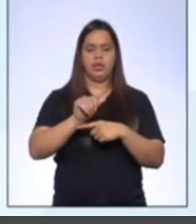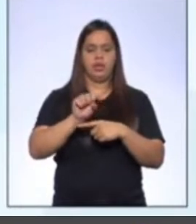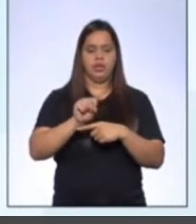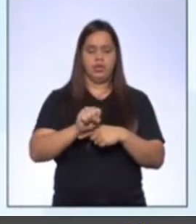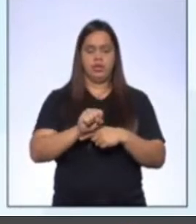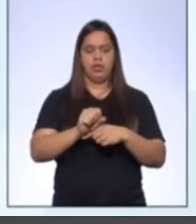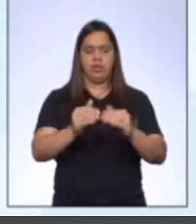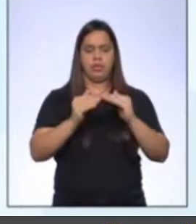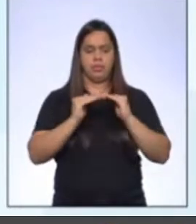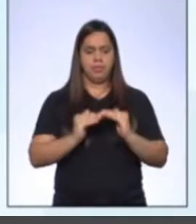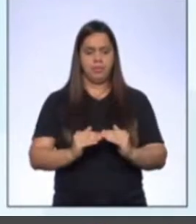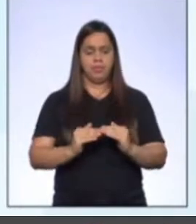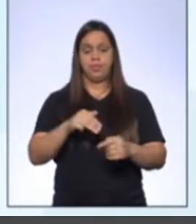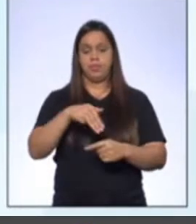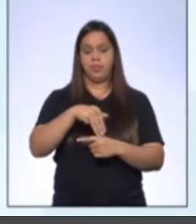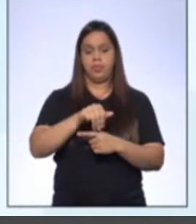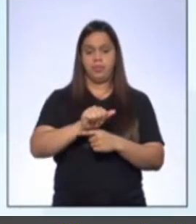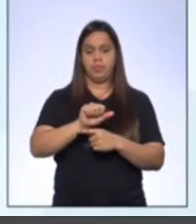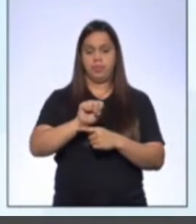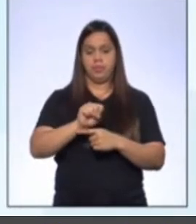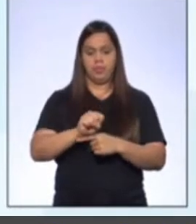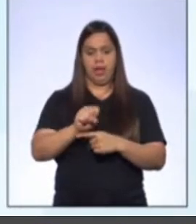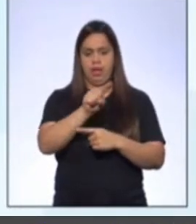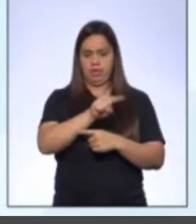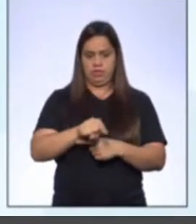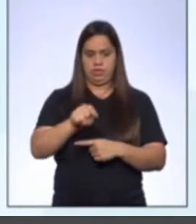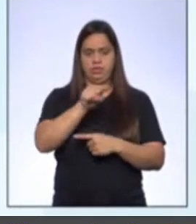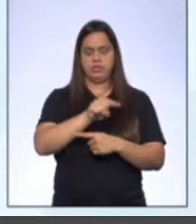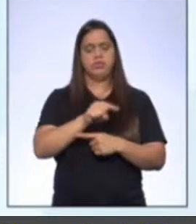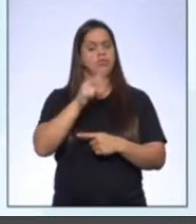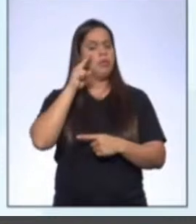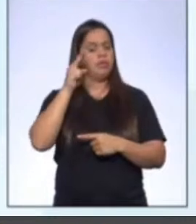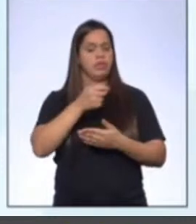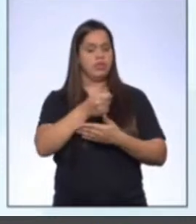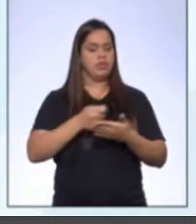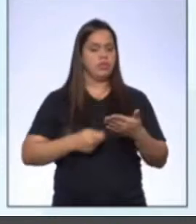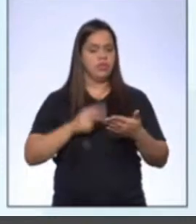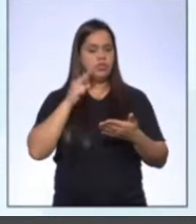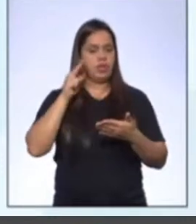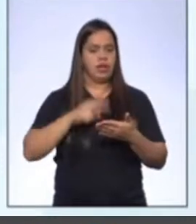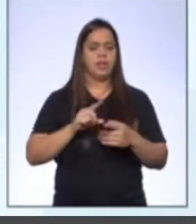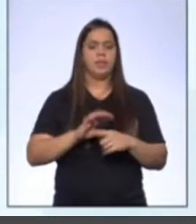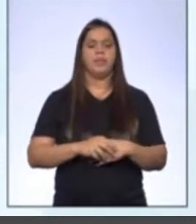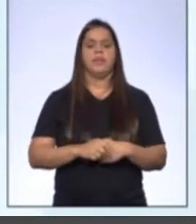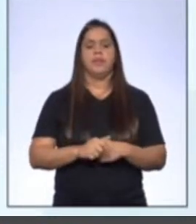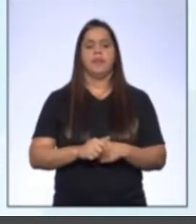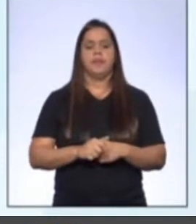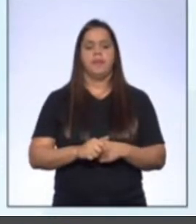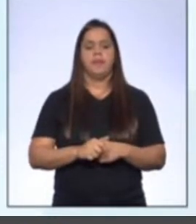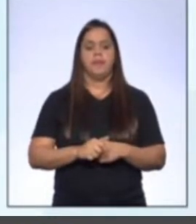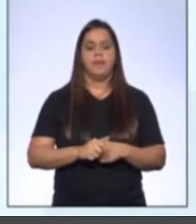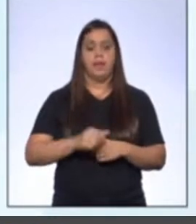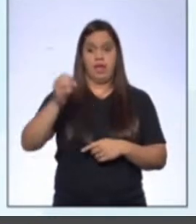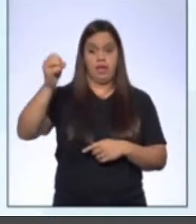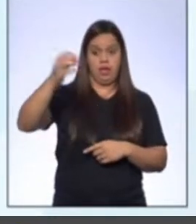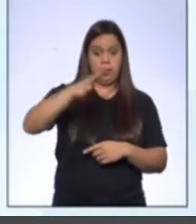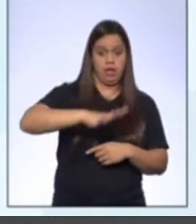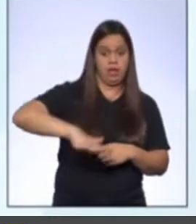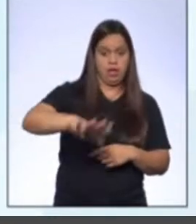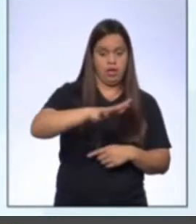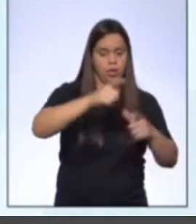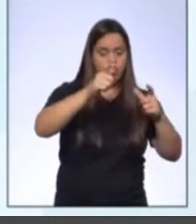ali embaixo. Se eu lesse o texto para vocês, vamos pegar já do finalzinho, ó. E iluminar melhor a área onde os